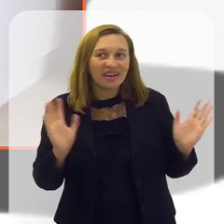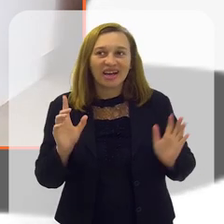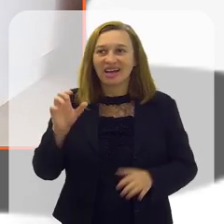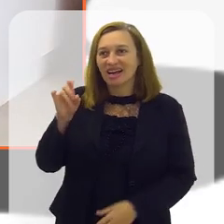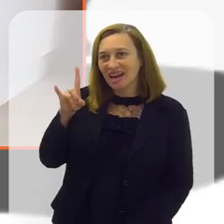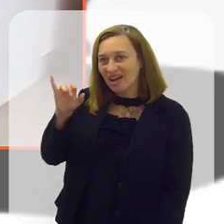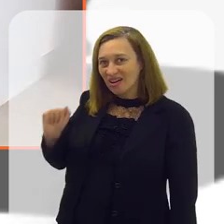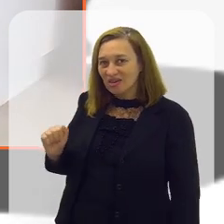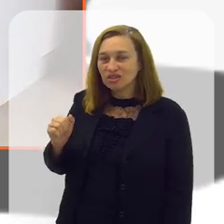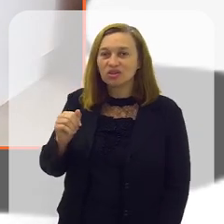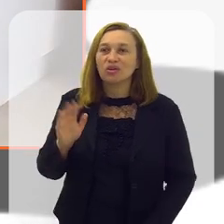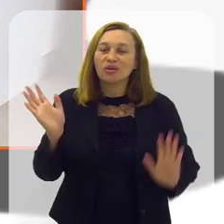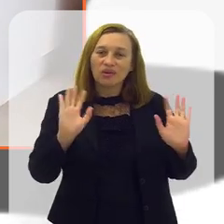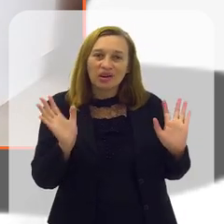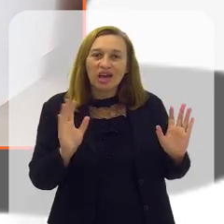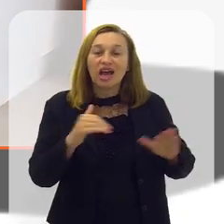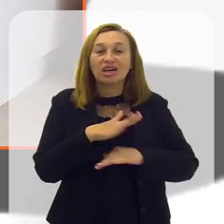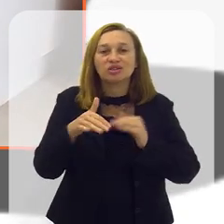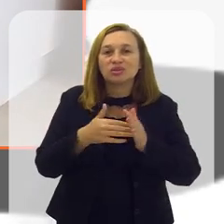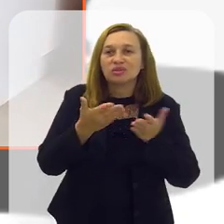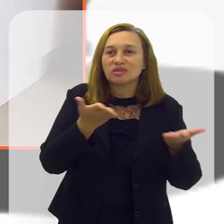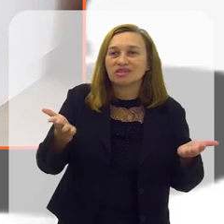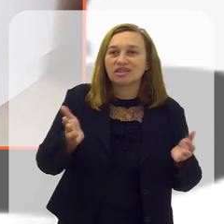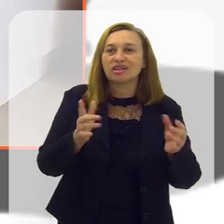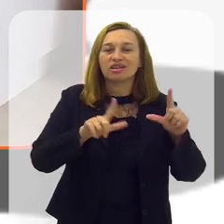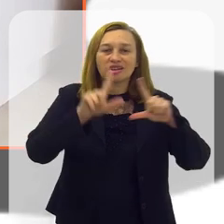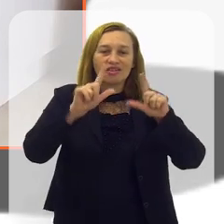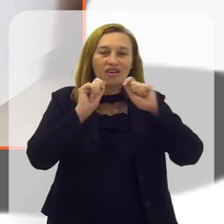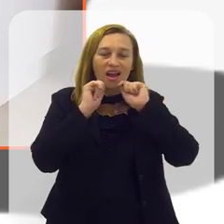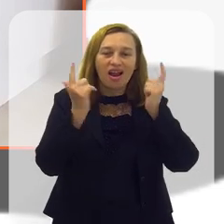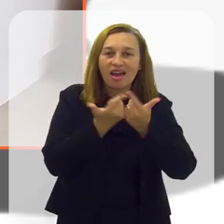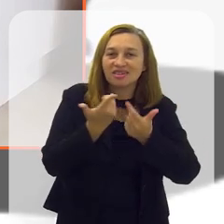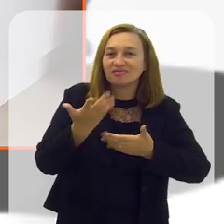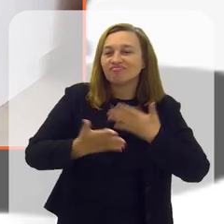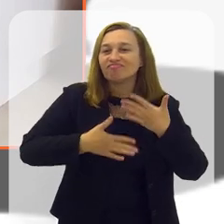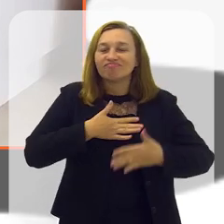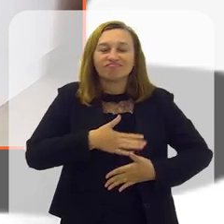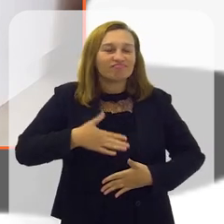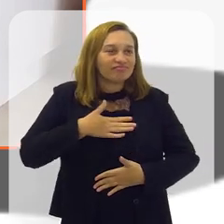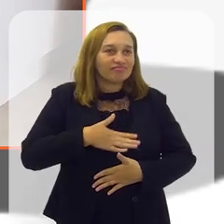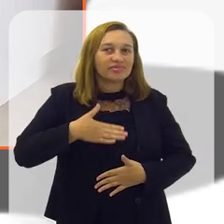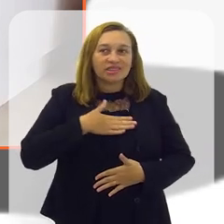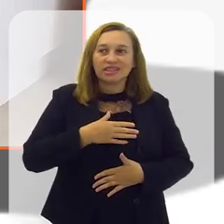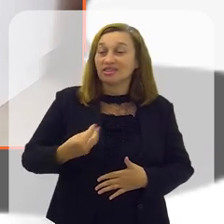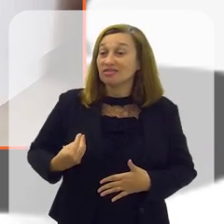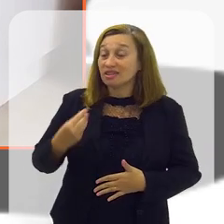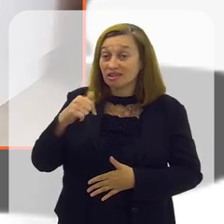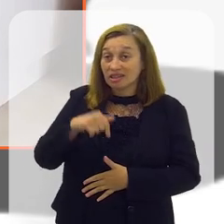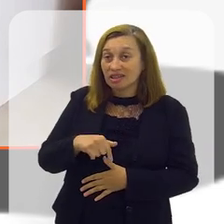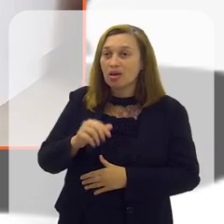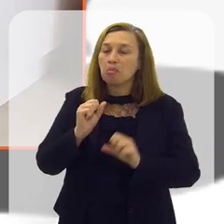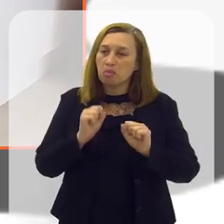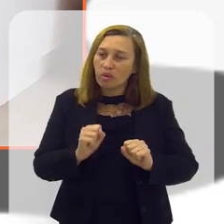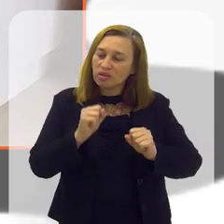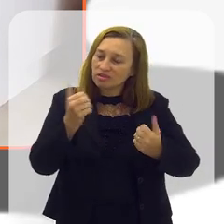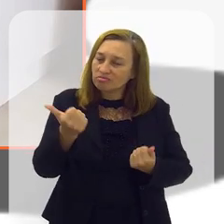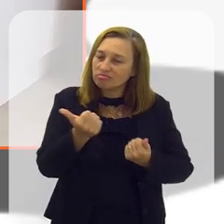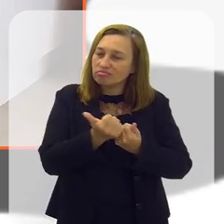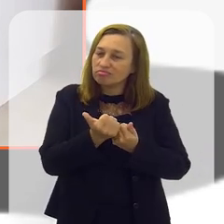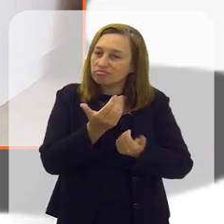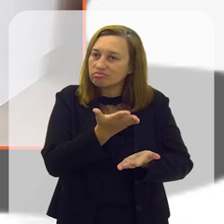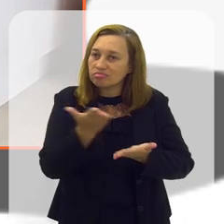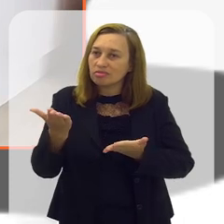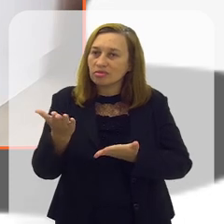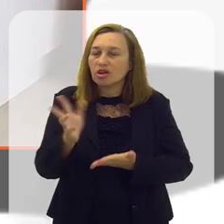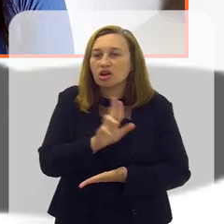Olá, Cláudia. Olá, pessoal aqui da TV Alerj. É um prazer enorme estar aqui podendo cooperar